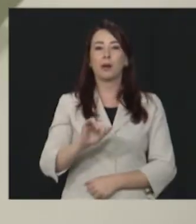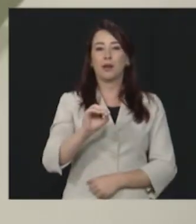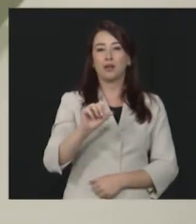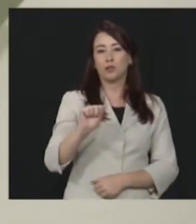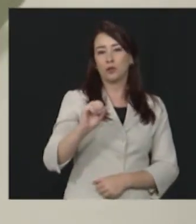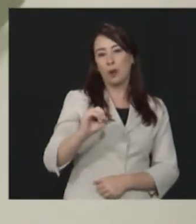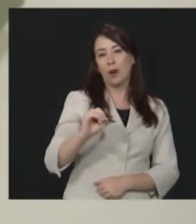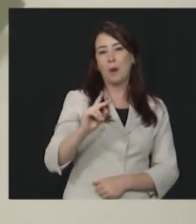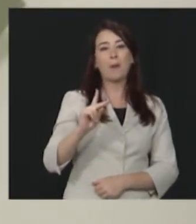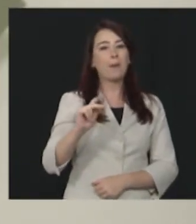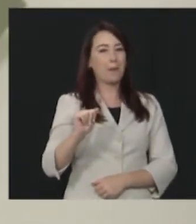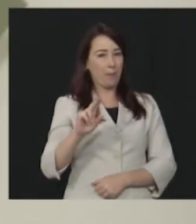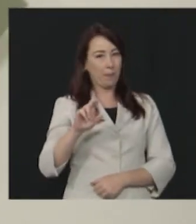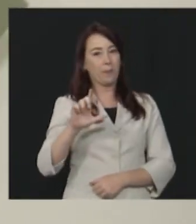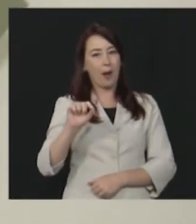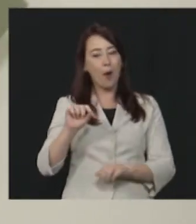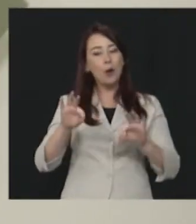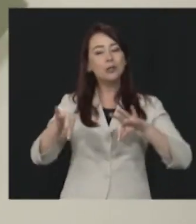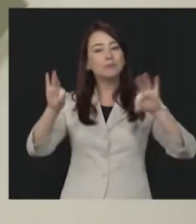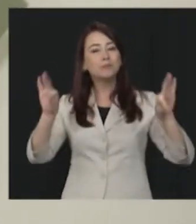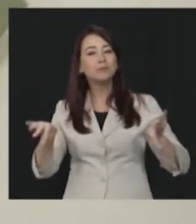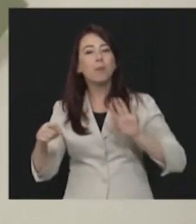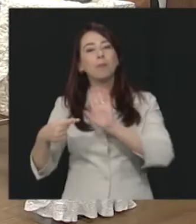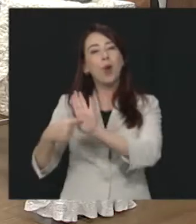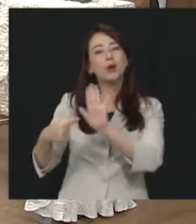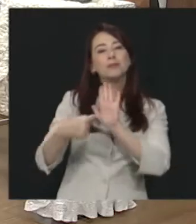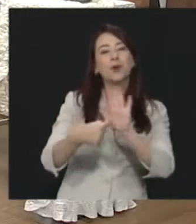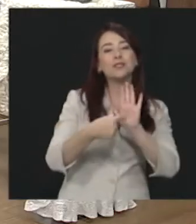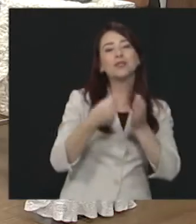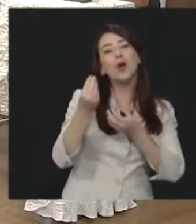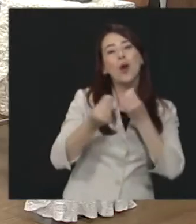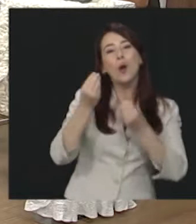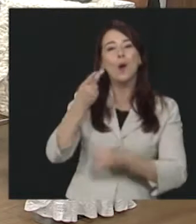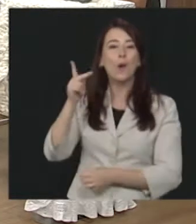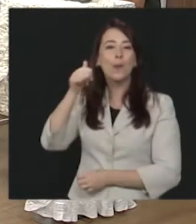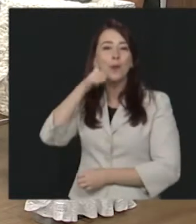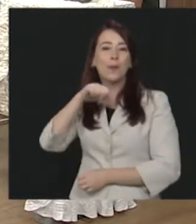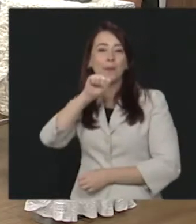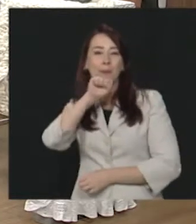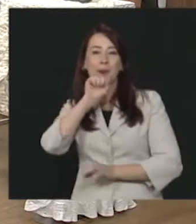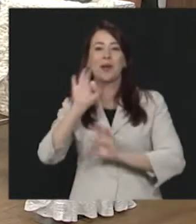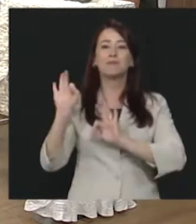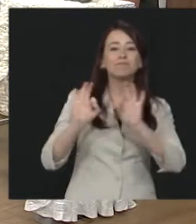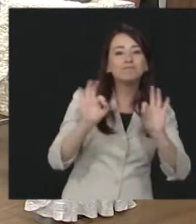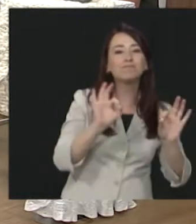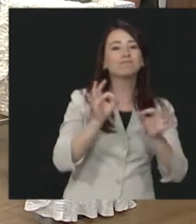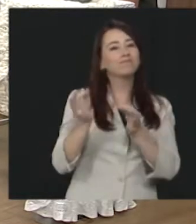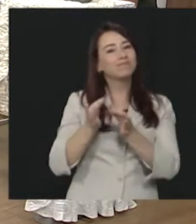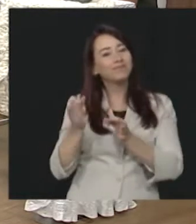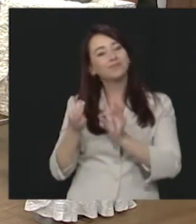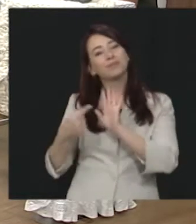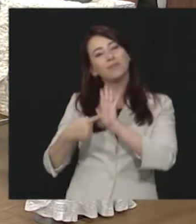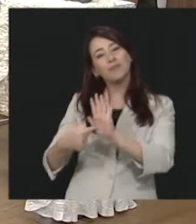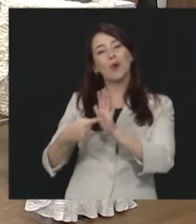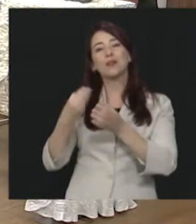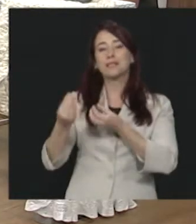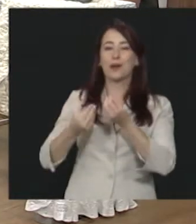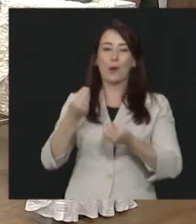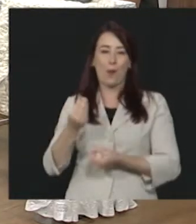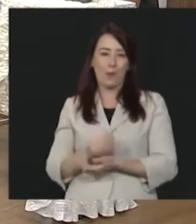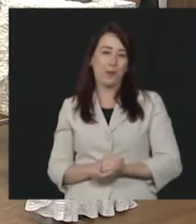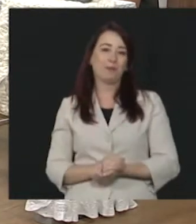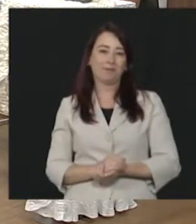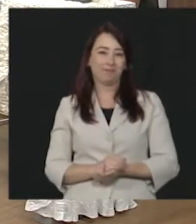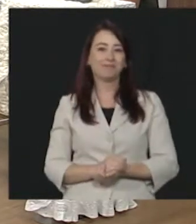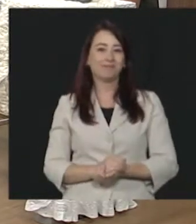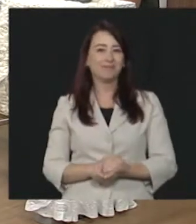aí linda pra gente, para mostrar um pouquinho do talento da mãe, né, João? Isso aí. Estamos aí para falar um pouquinho sobre Seguindo a Linha. E como